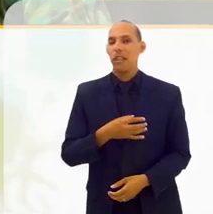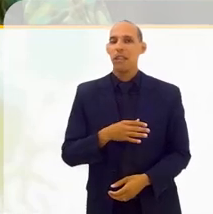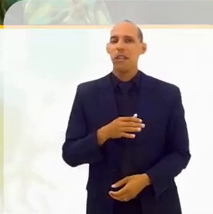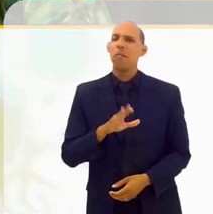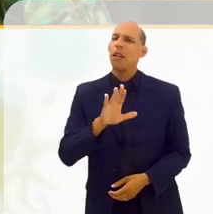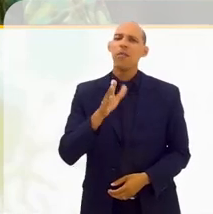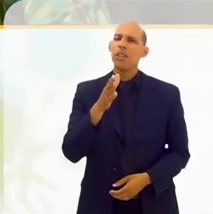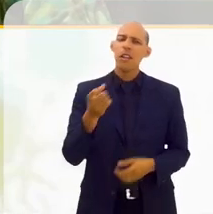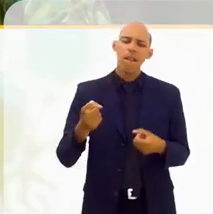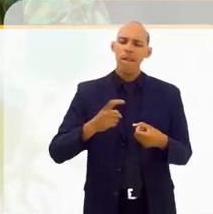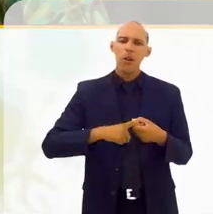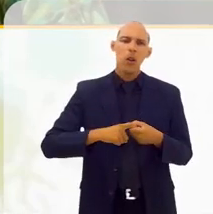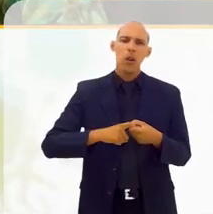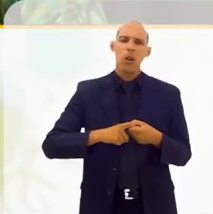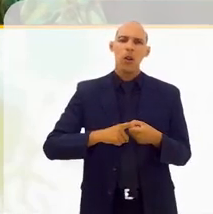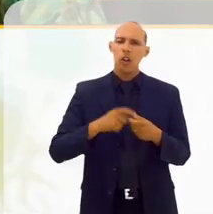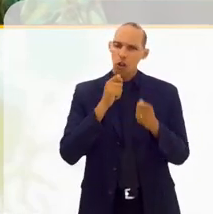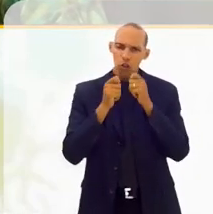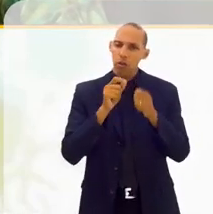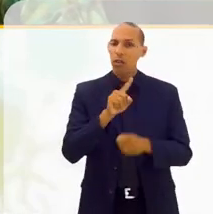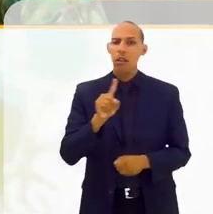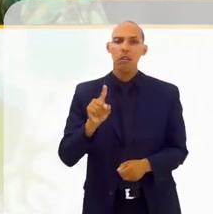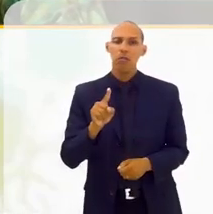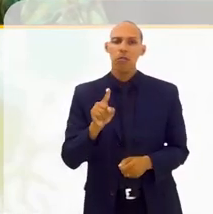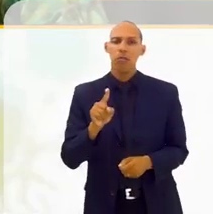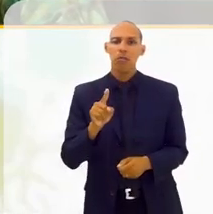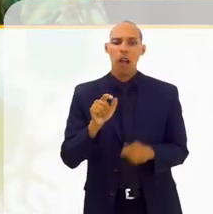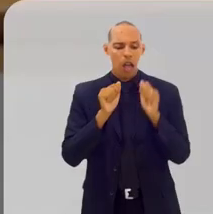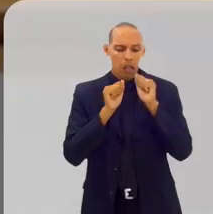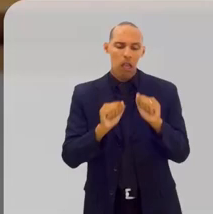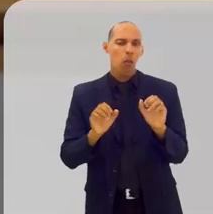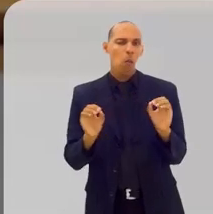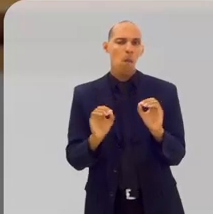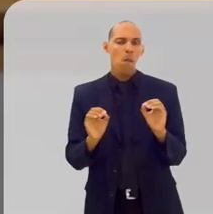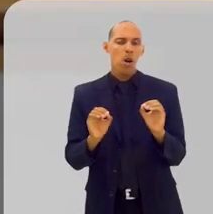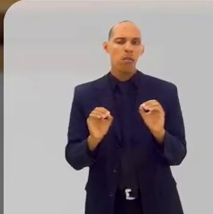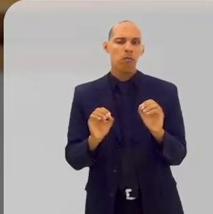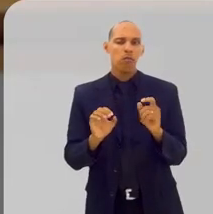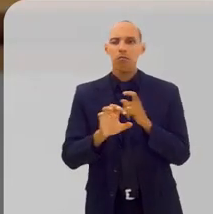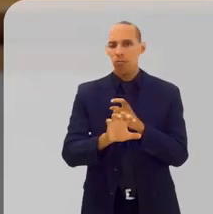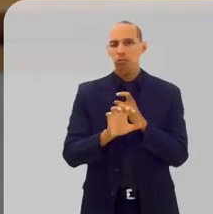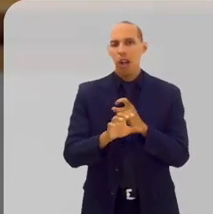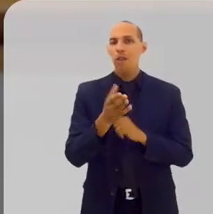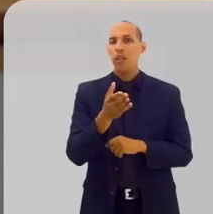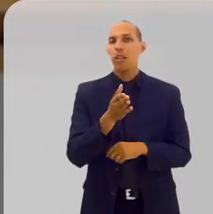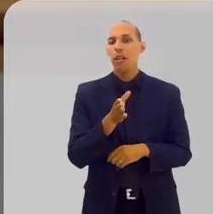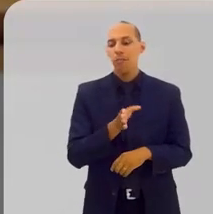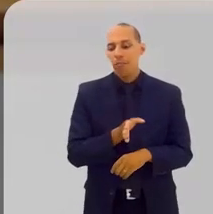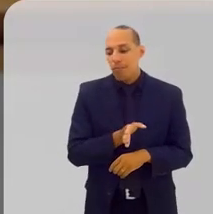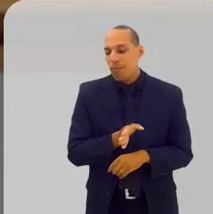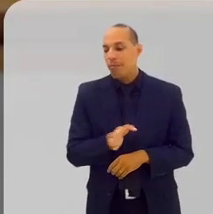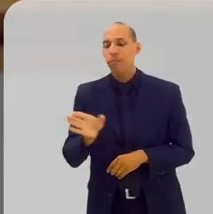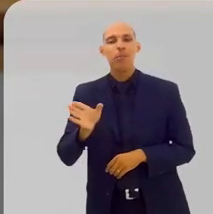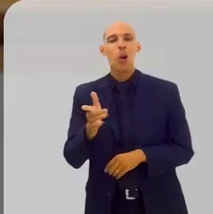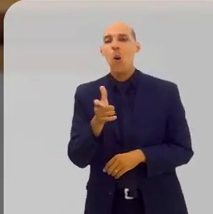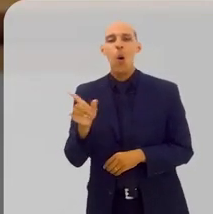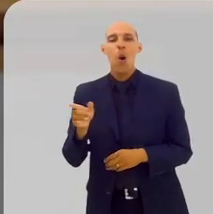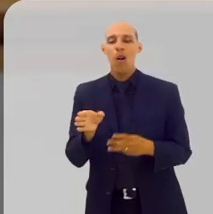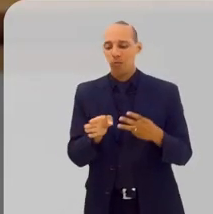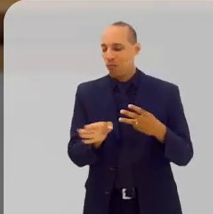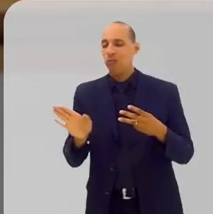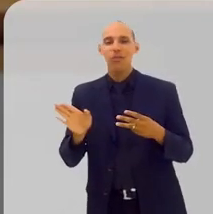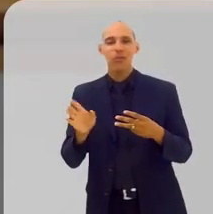mas você não voltou para para o jornalismo para assessoria de imprensa e tal você resolveu trilhar